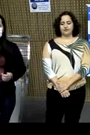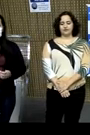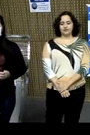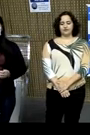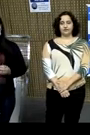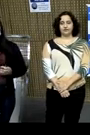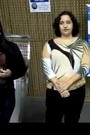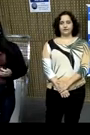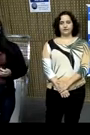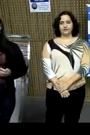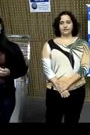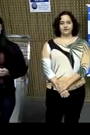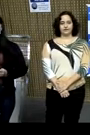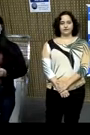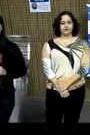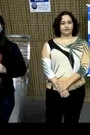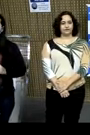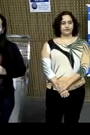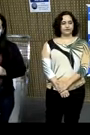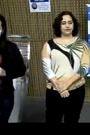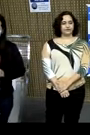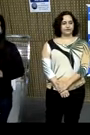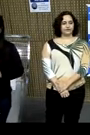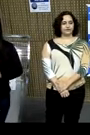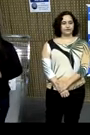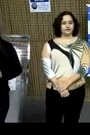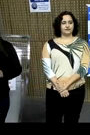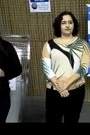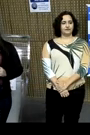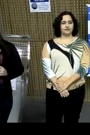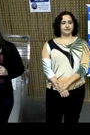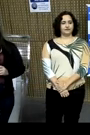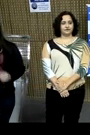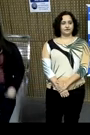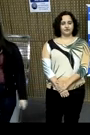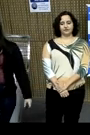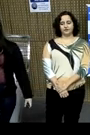2020 e uma melhoria aqui no primeiro quadrimestre de 2021, que já está em